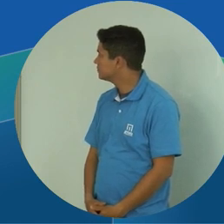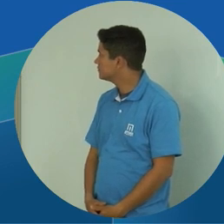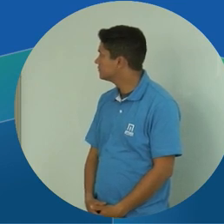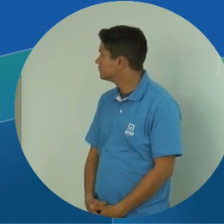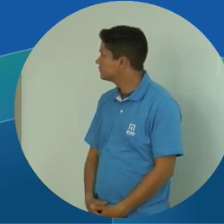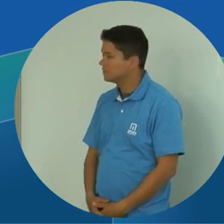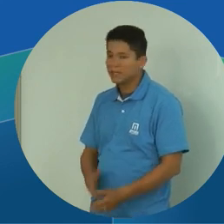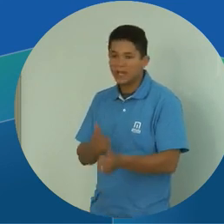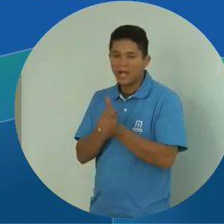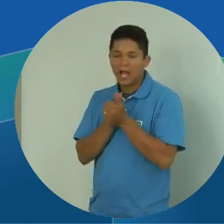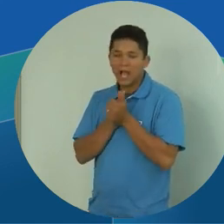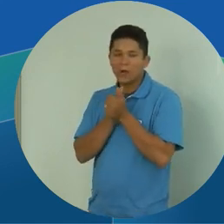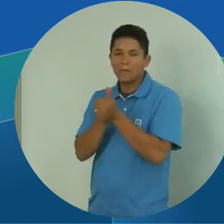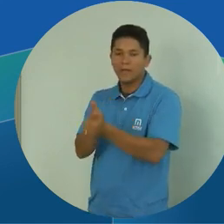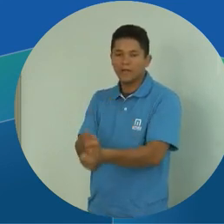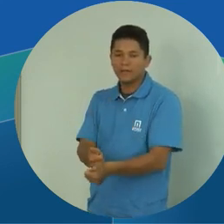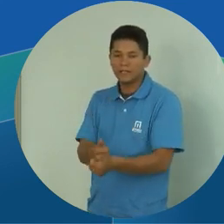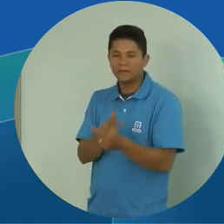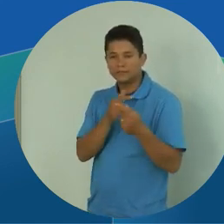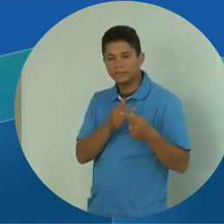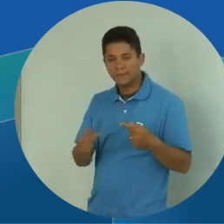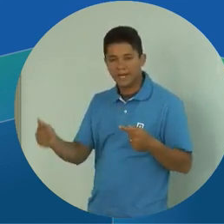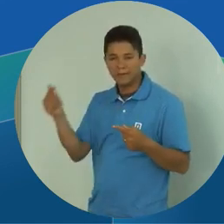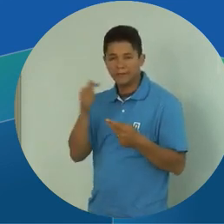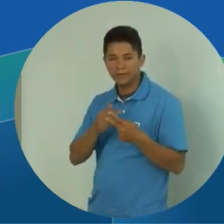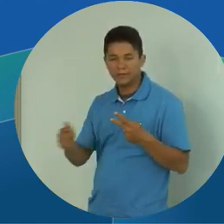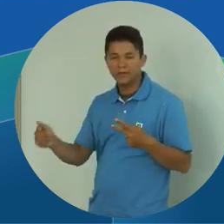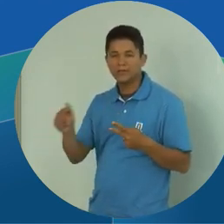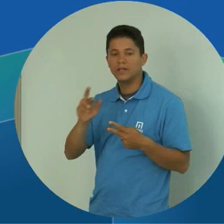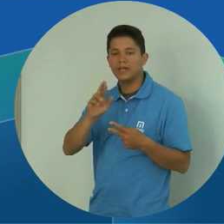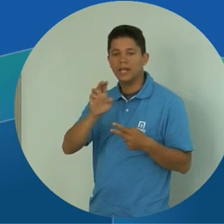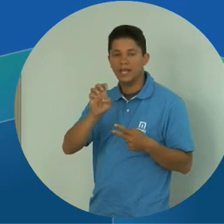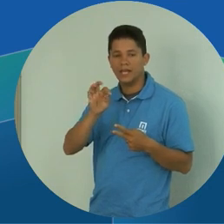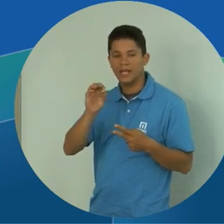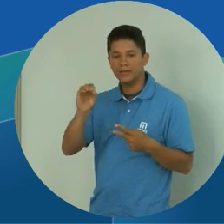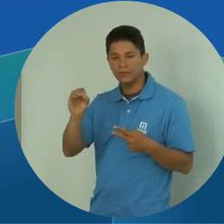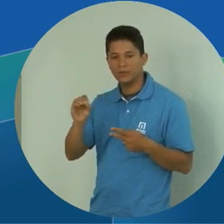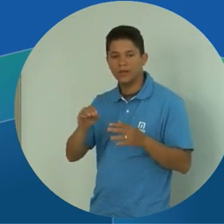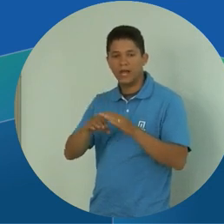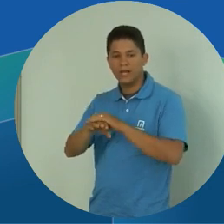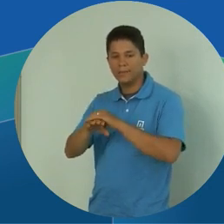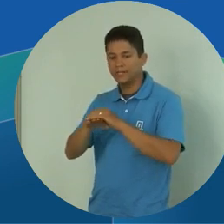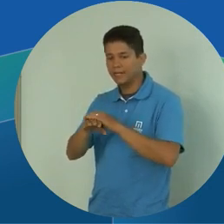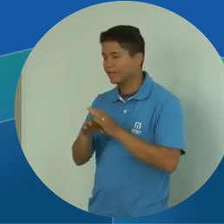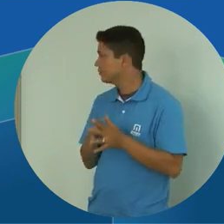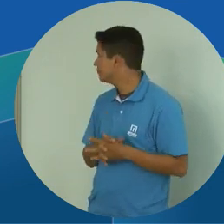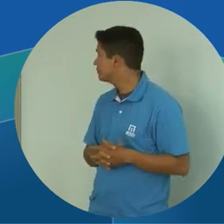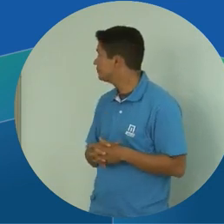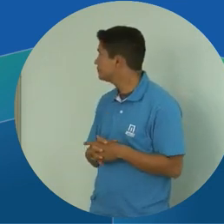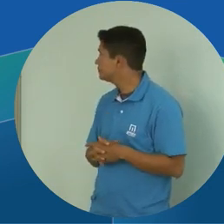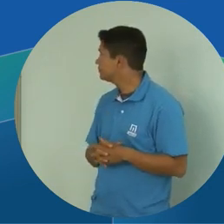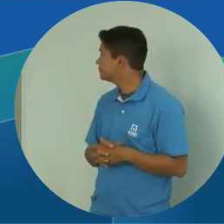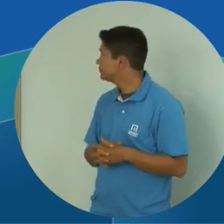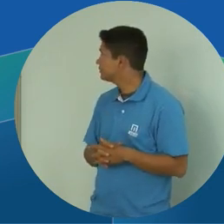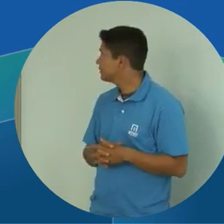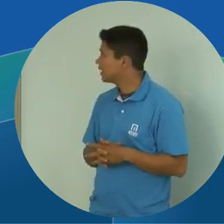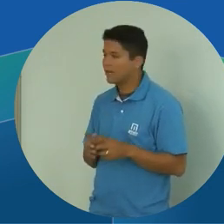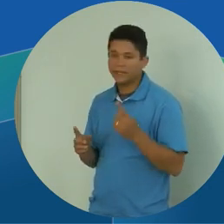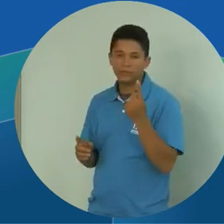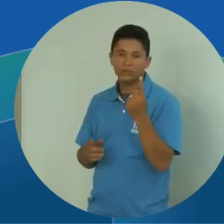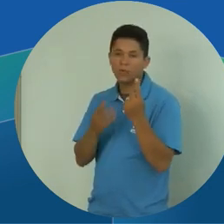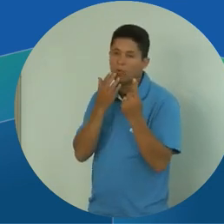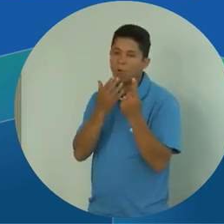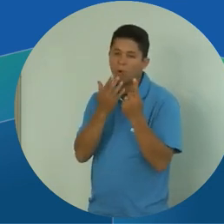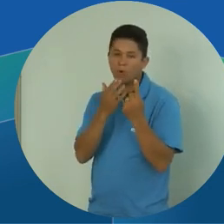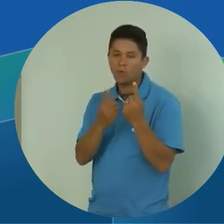Esse acompanhamento ele era semanalmente retroalimentado, e aqui ele já aparece todo numa única cor, né,